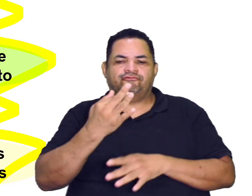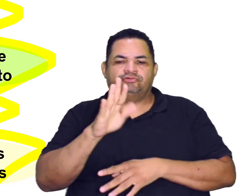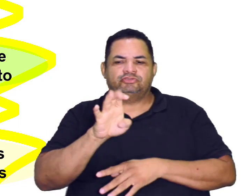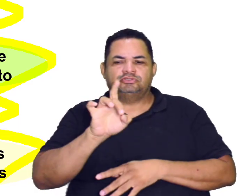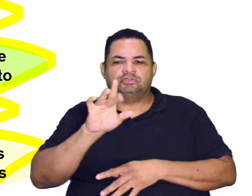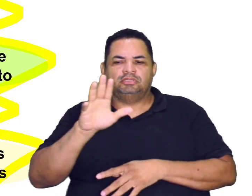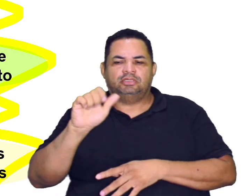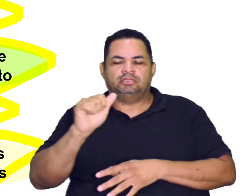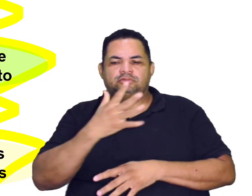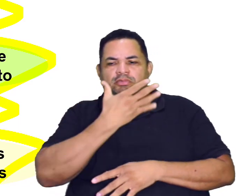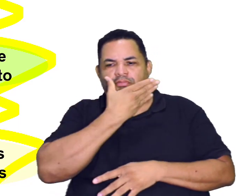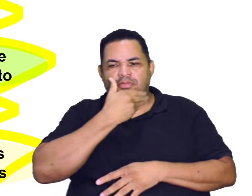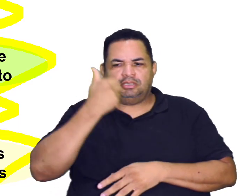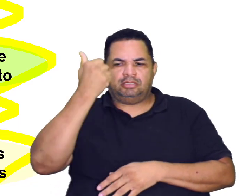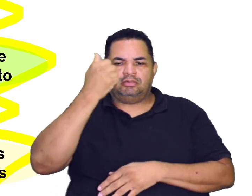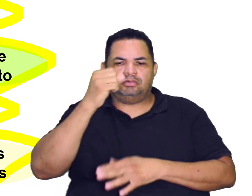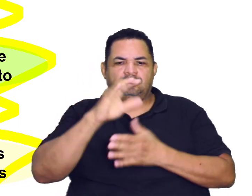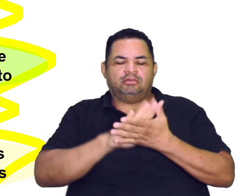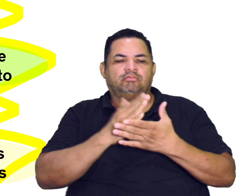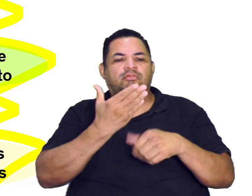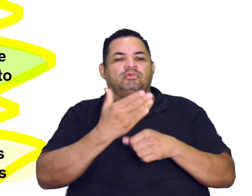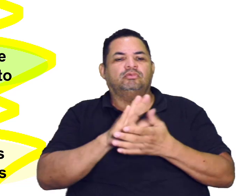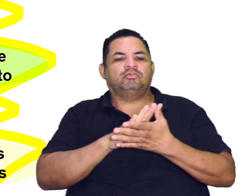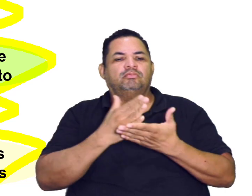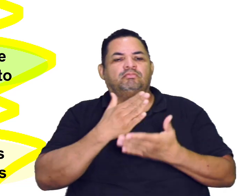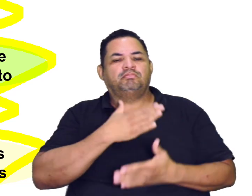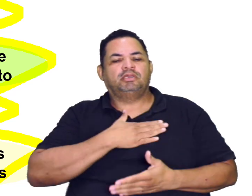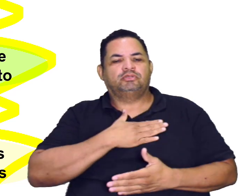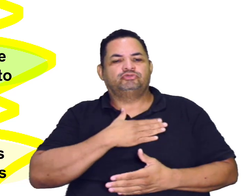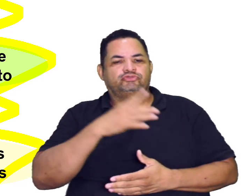minhas atividades no meu dia a dia. Correto?